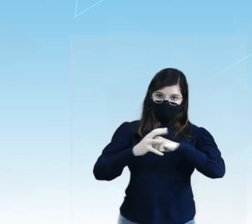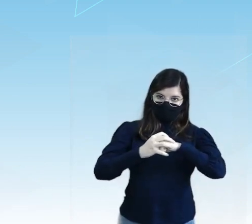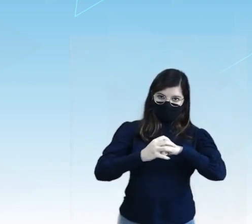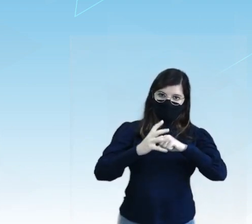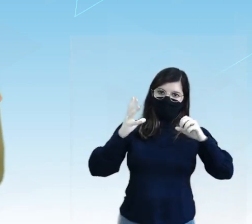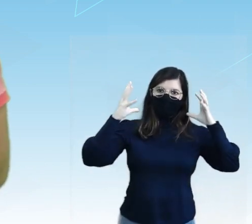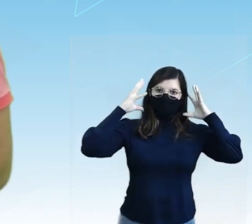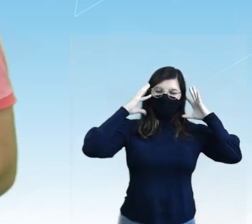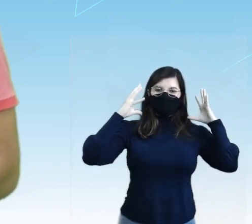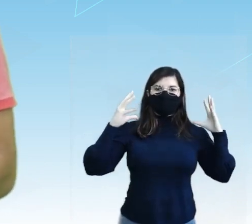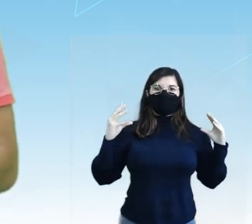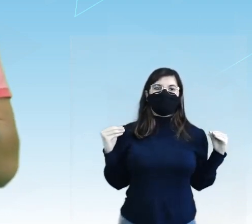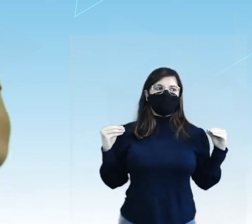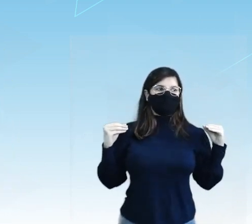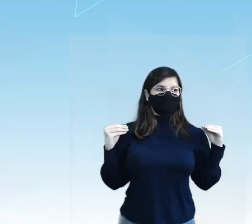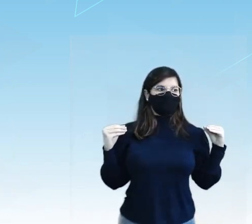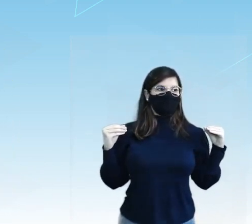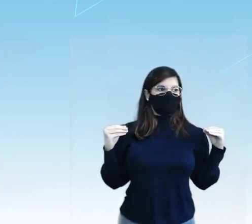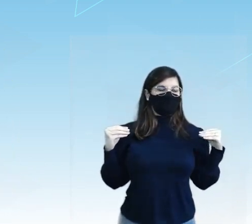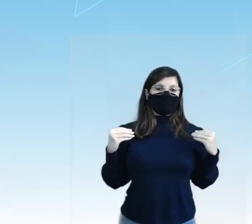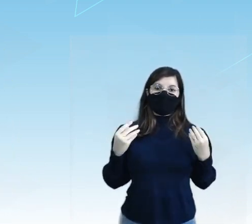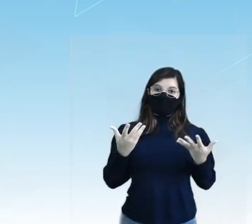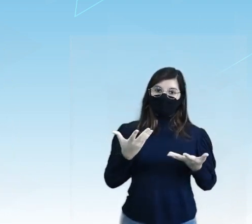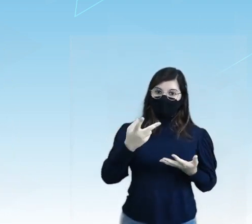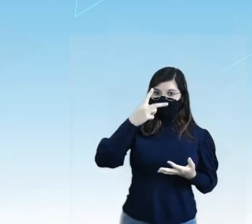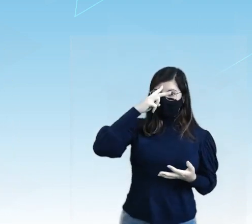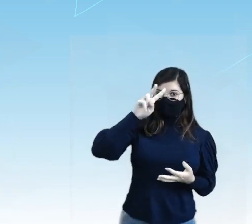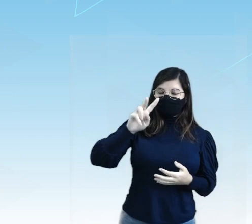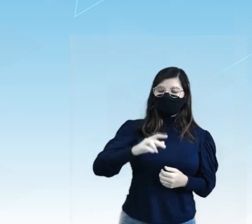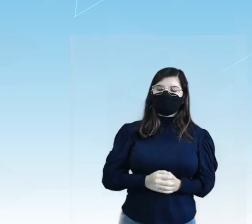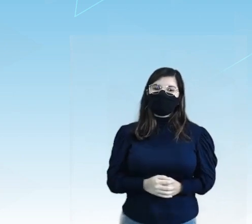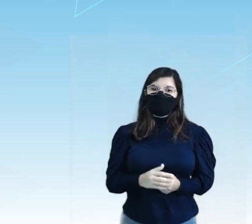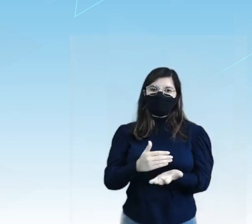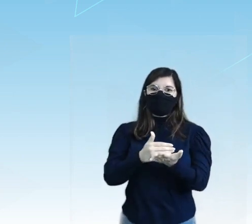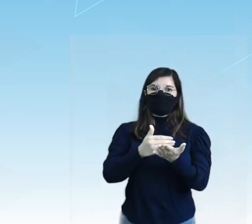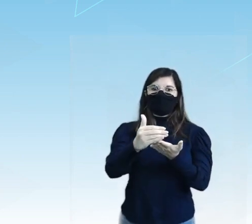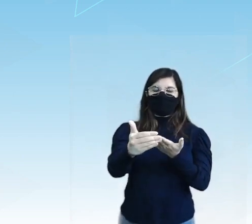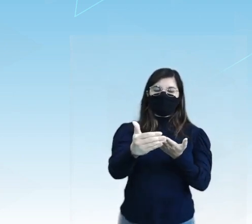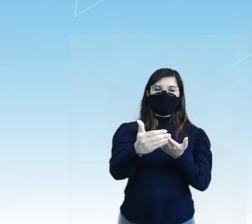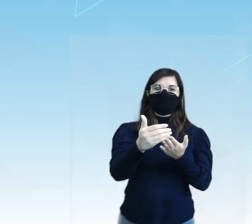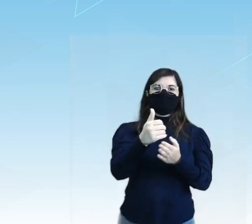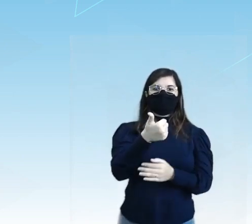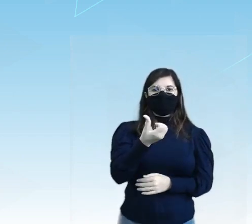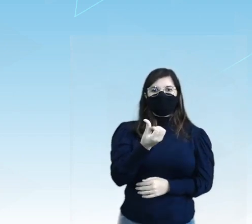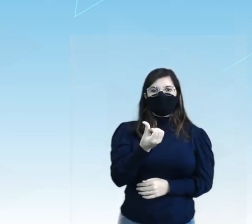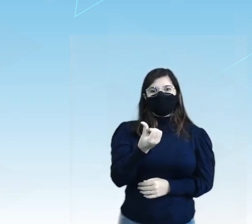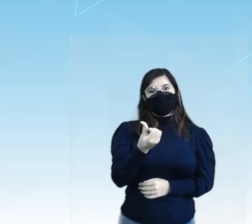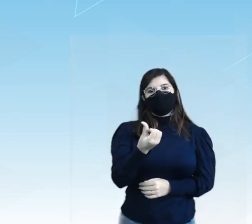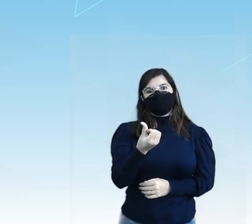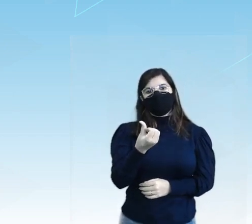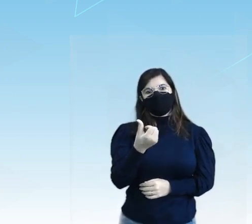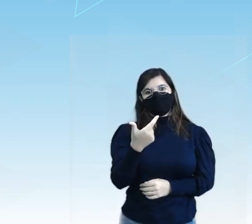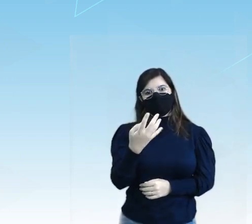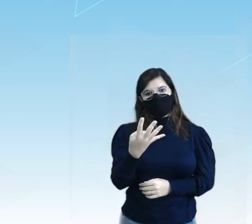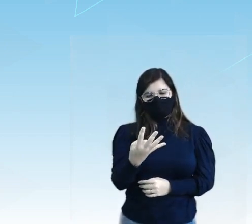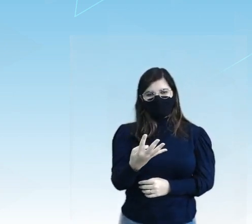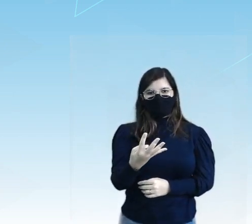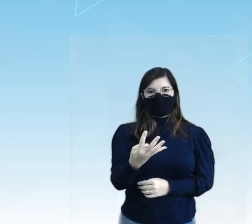holandesa para a gente revisar para você não se perder começar em 1624